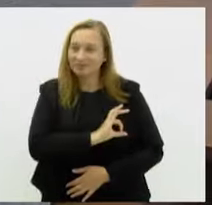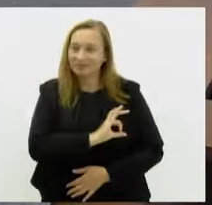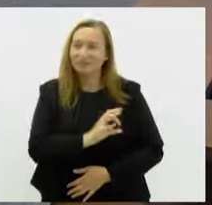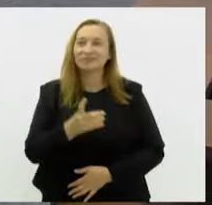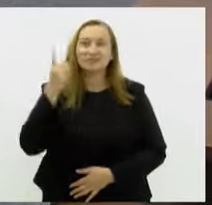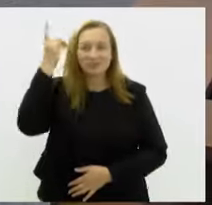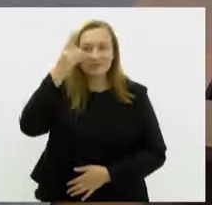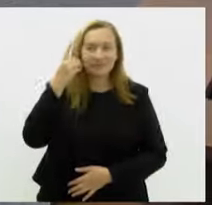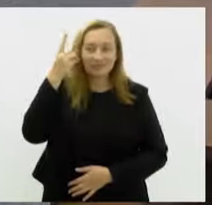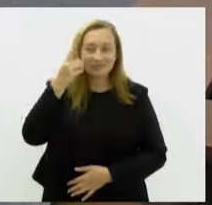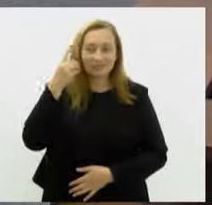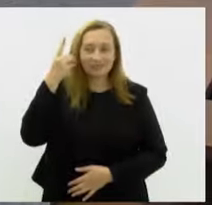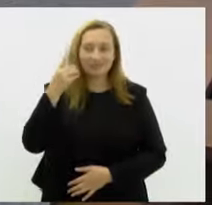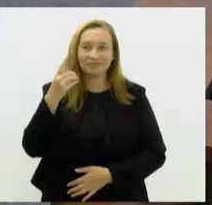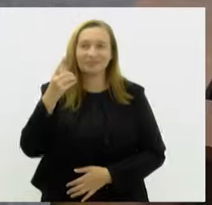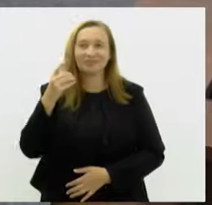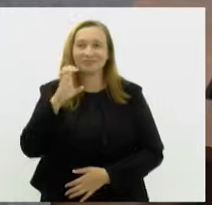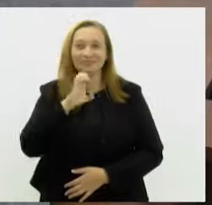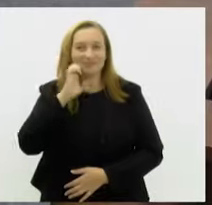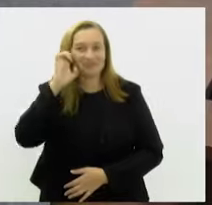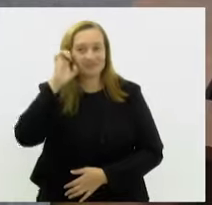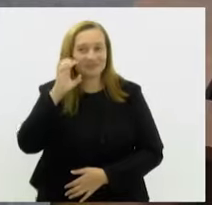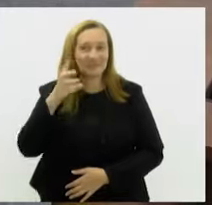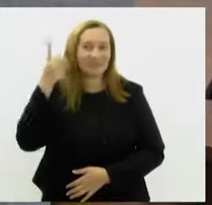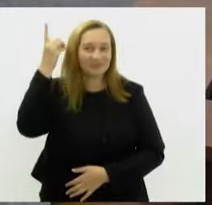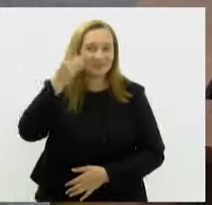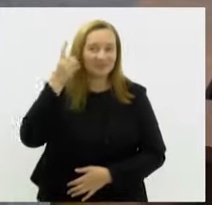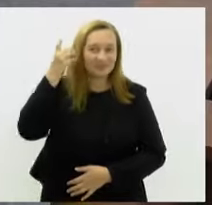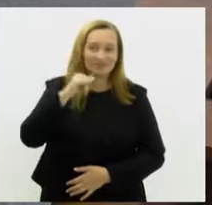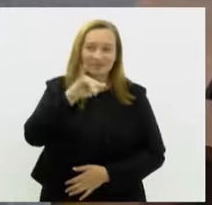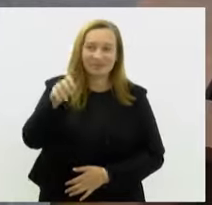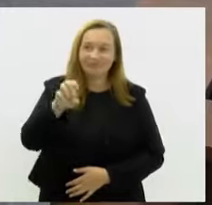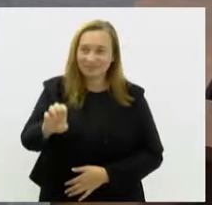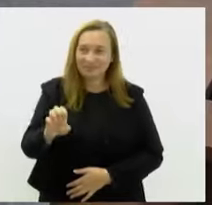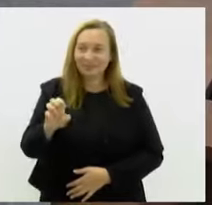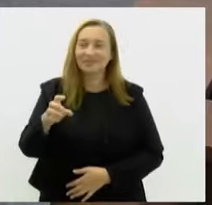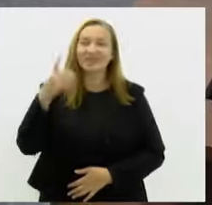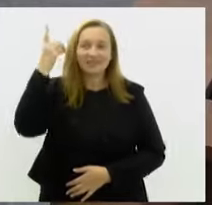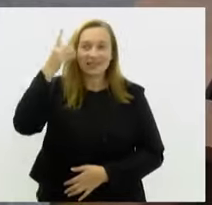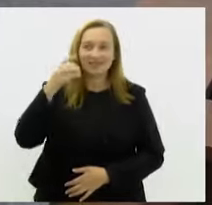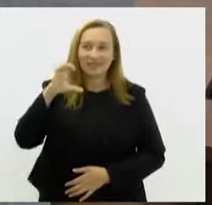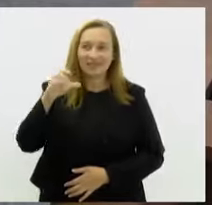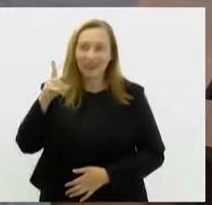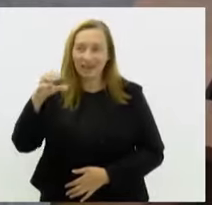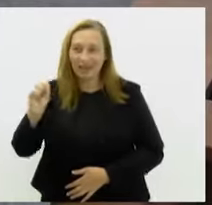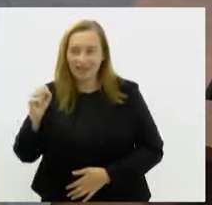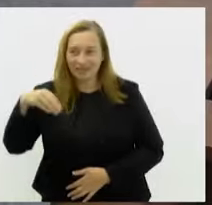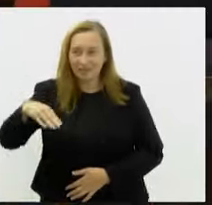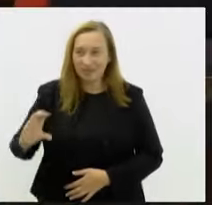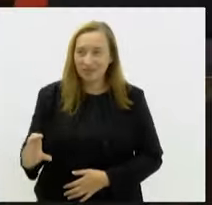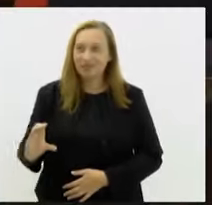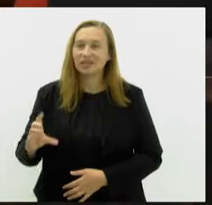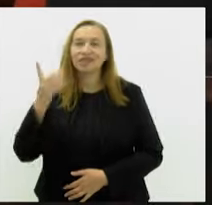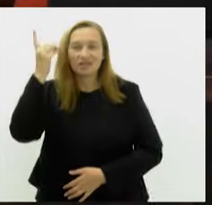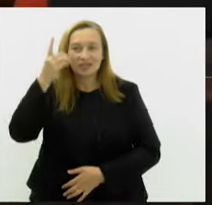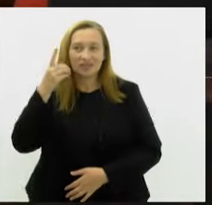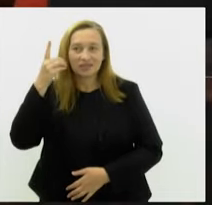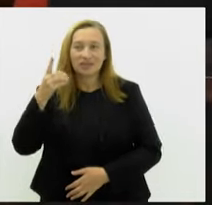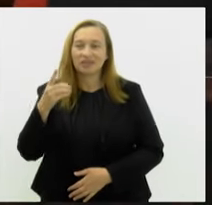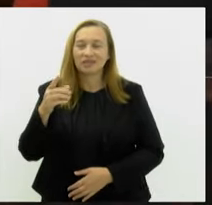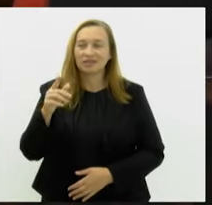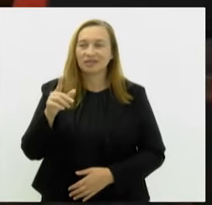Élica Takimoto, deputado Jari, deputado Carlos Mink e bancada do PSOL.